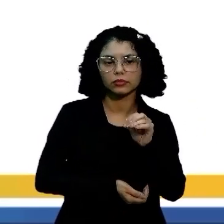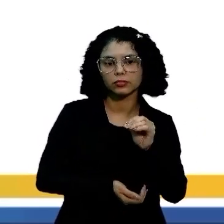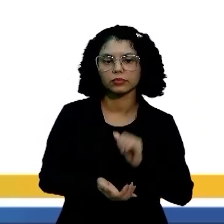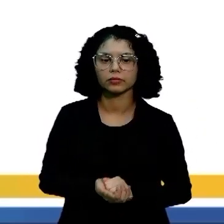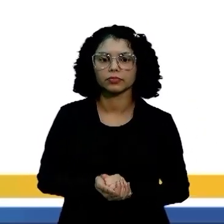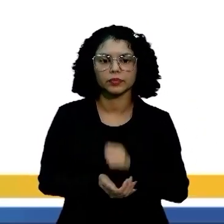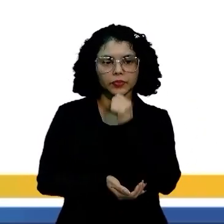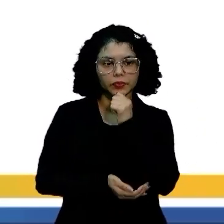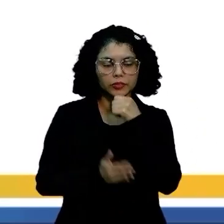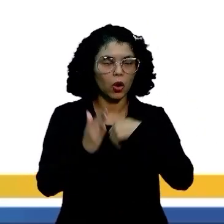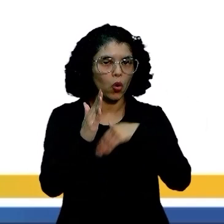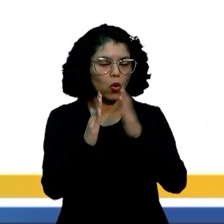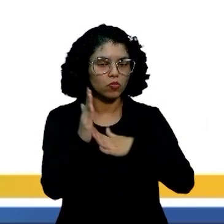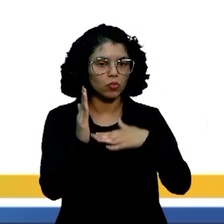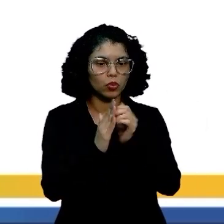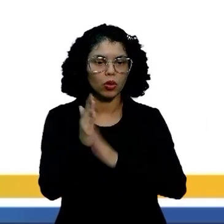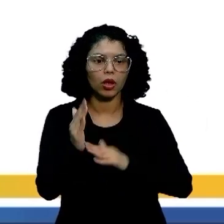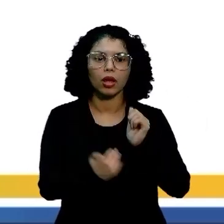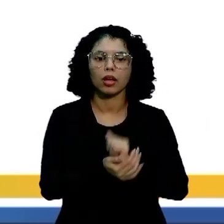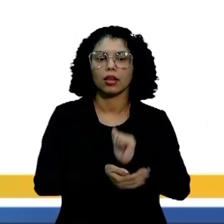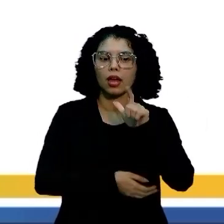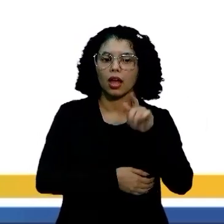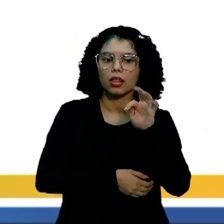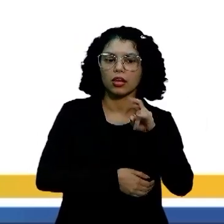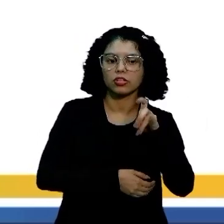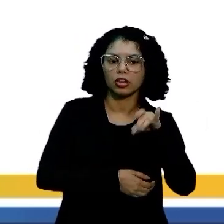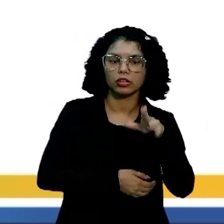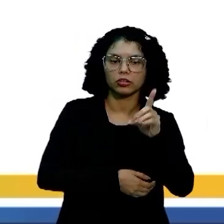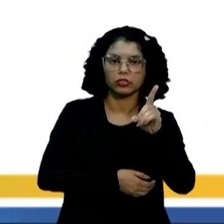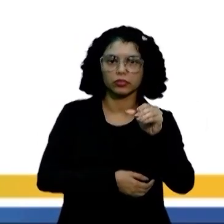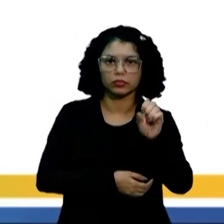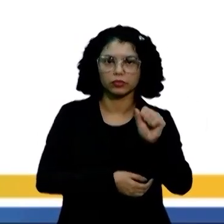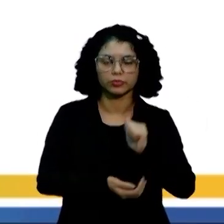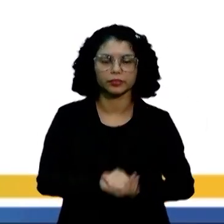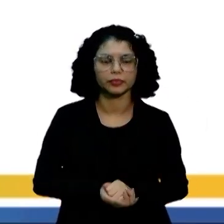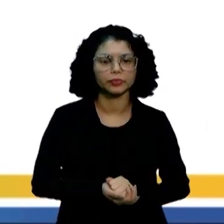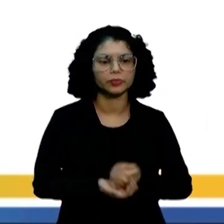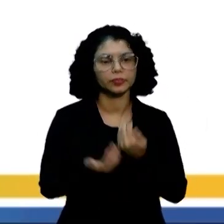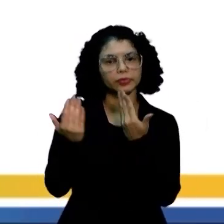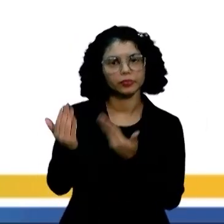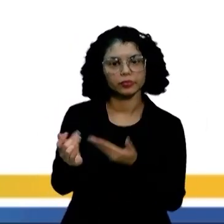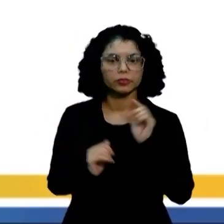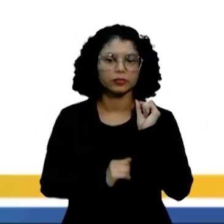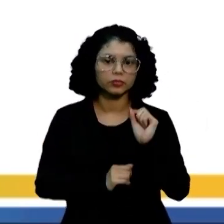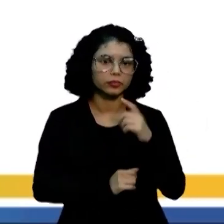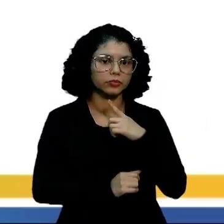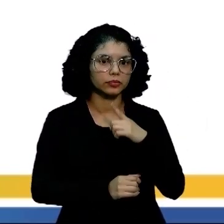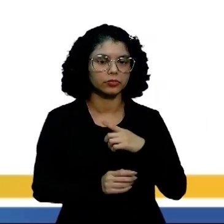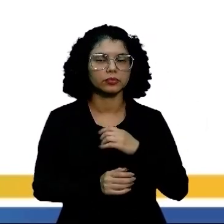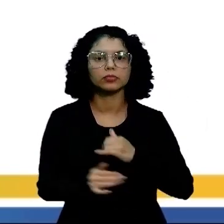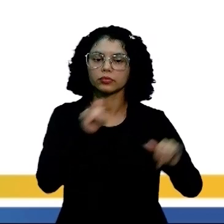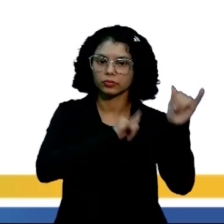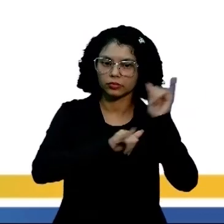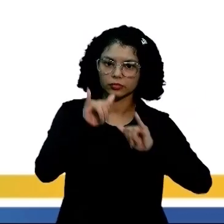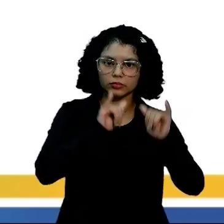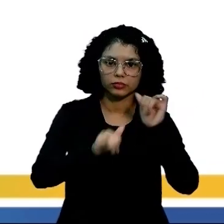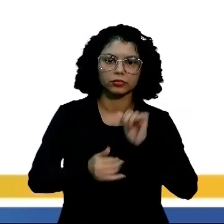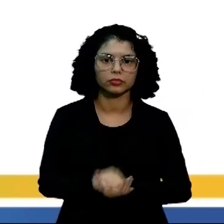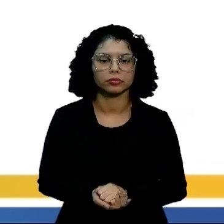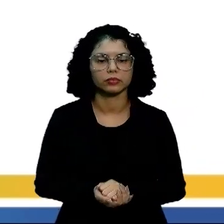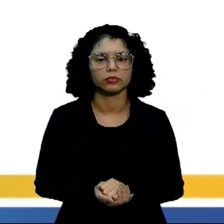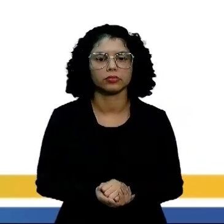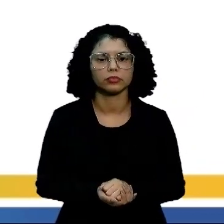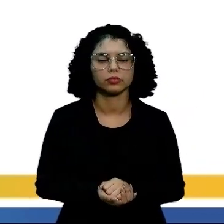do Aleijadinho, que é um grande nome na arte barroca. E aí, o que é que eu tenho de informação sobre a arte